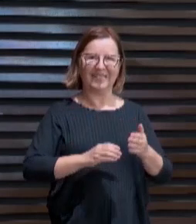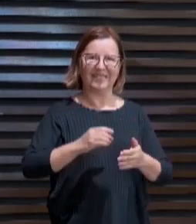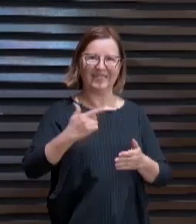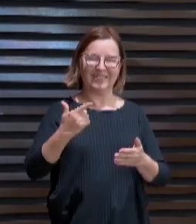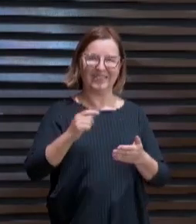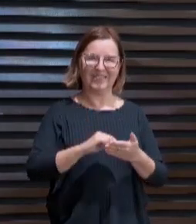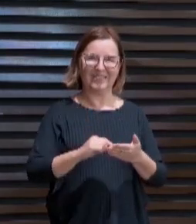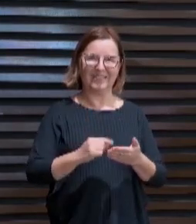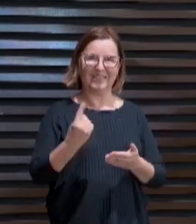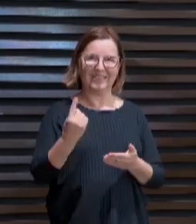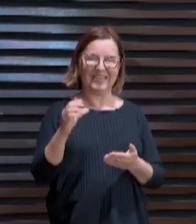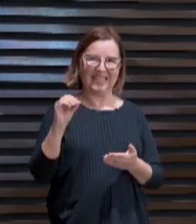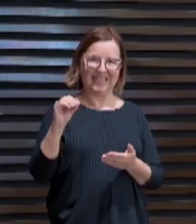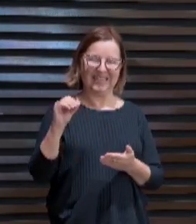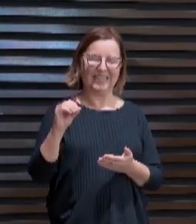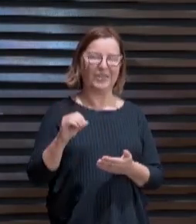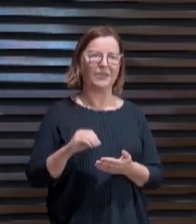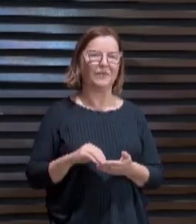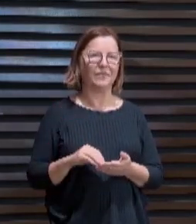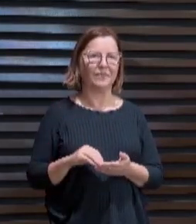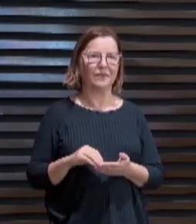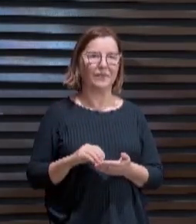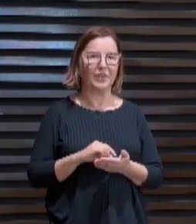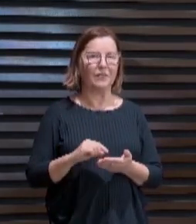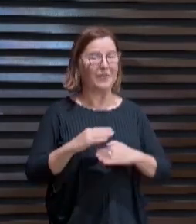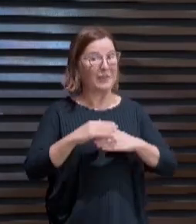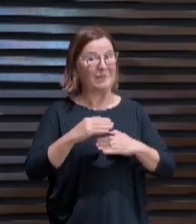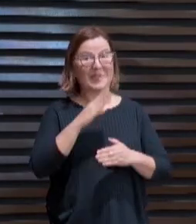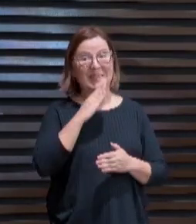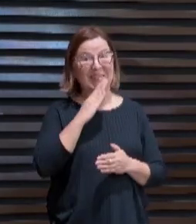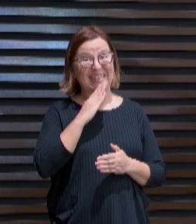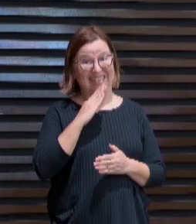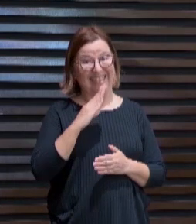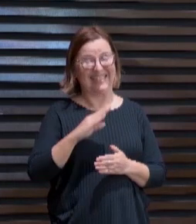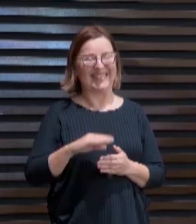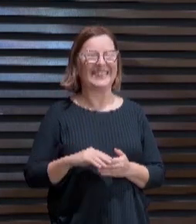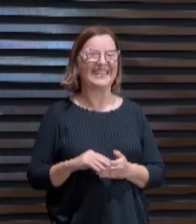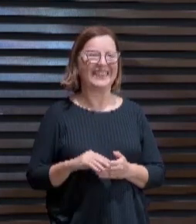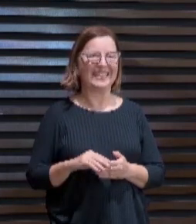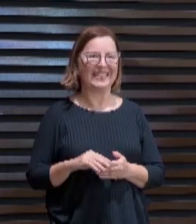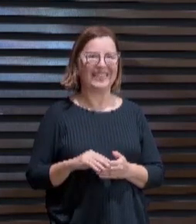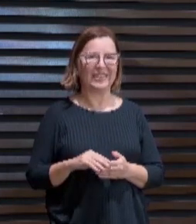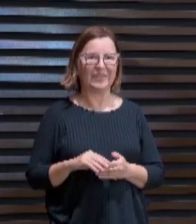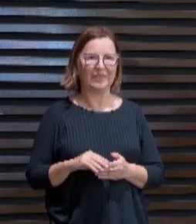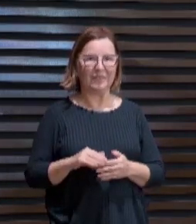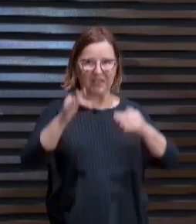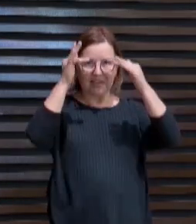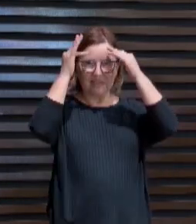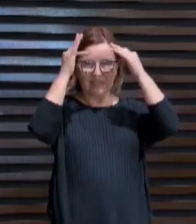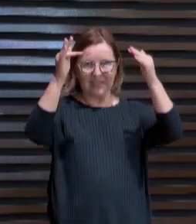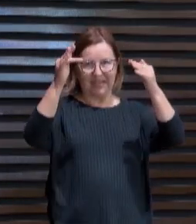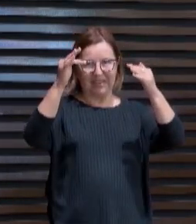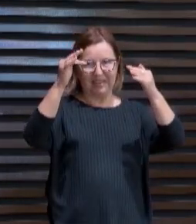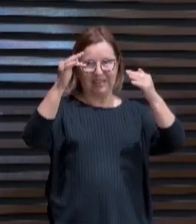verso 10, parte B. É um dos versos mais conhecidos da Bíblia, né? A fidelidade a Roma era